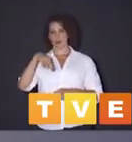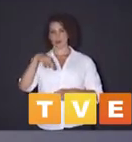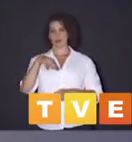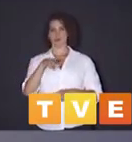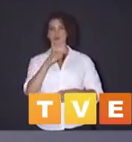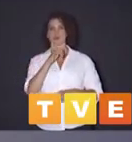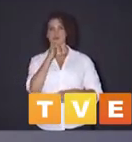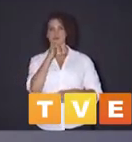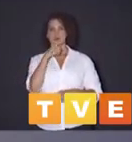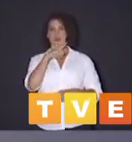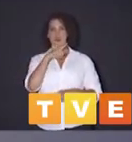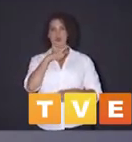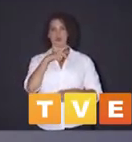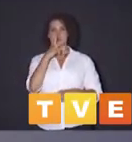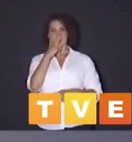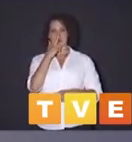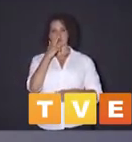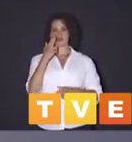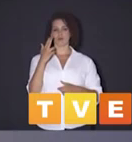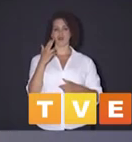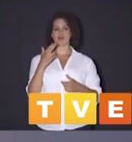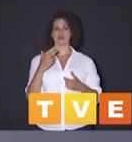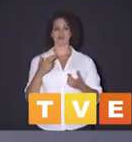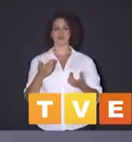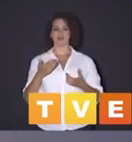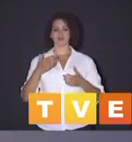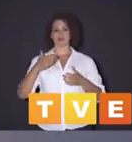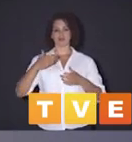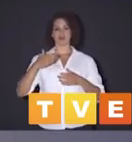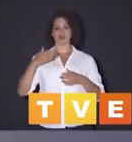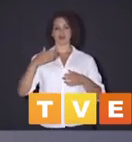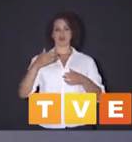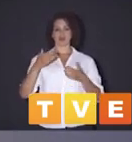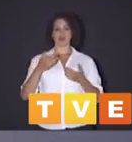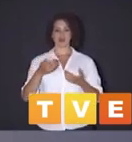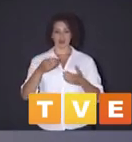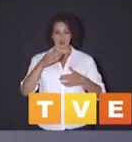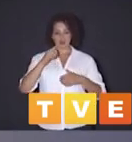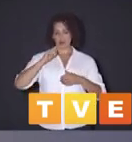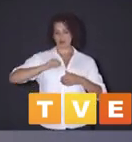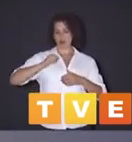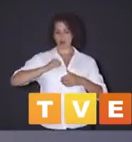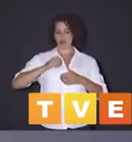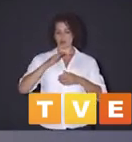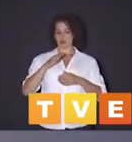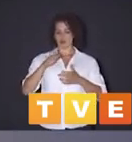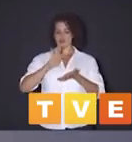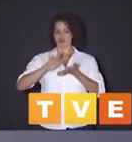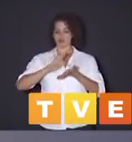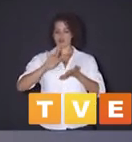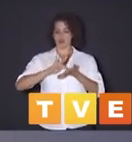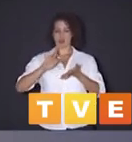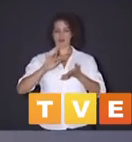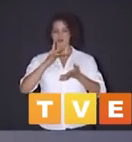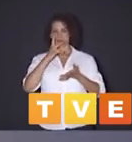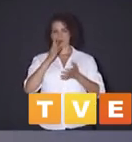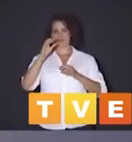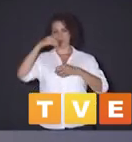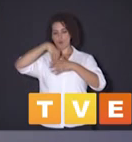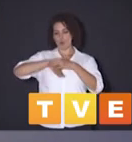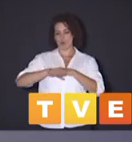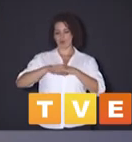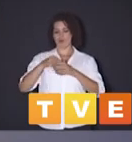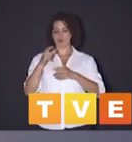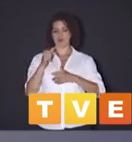carteira digital que é um arquivo criptografado cifrado ali ninguém consegue ler o que está aquele ali dentro pra